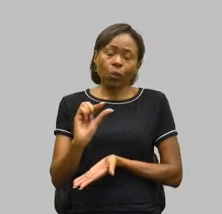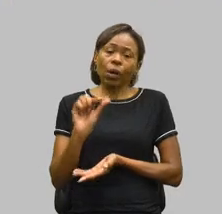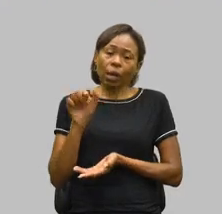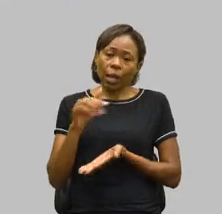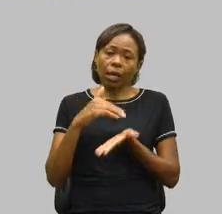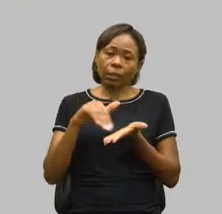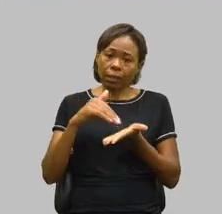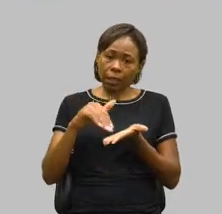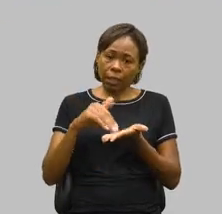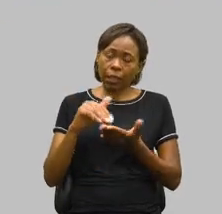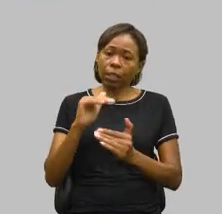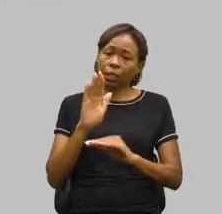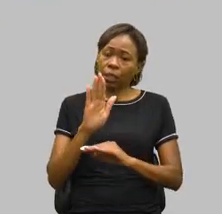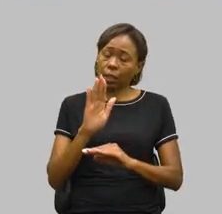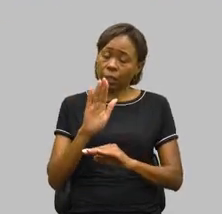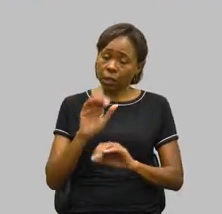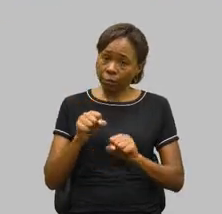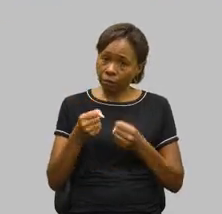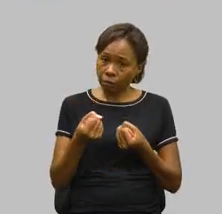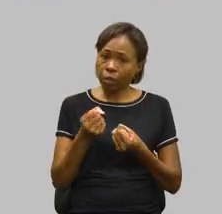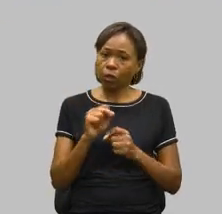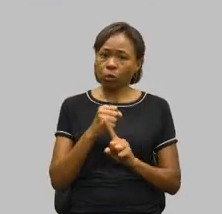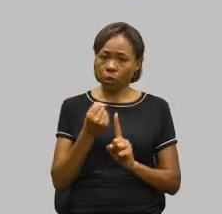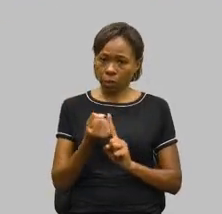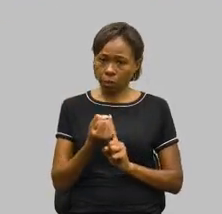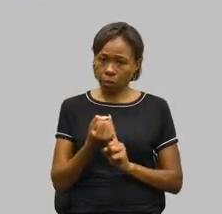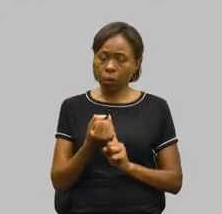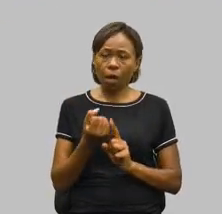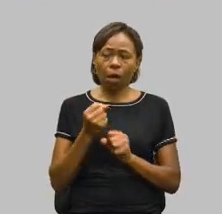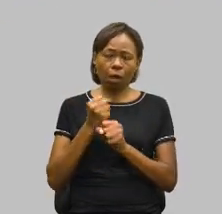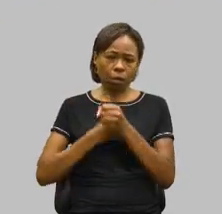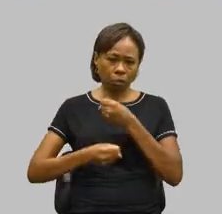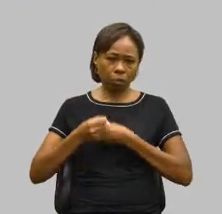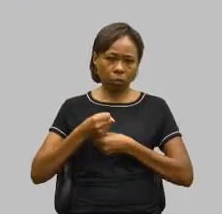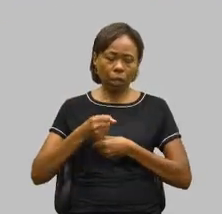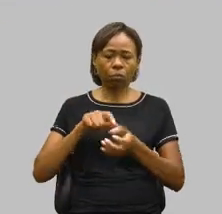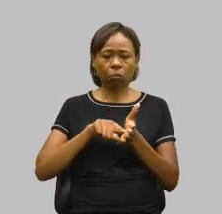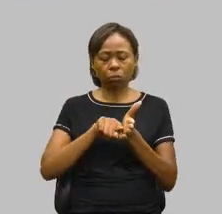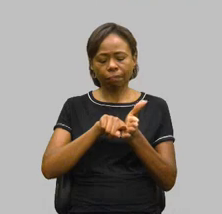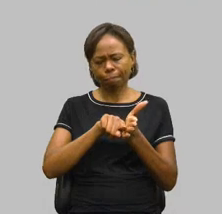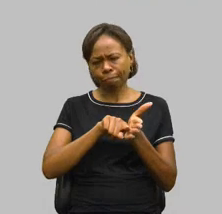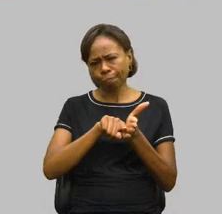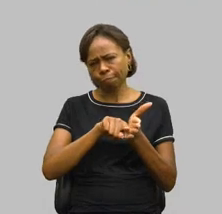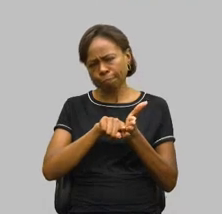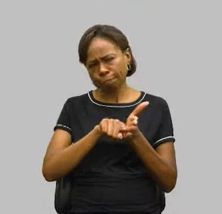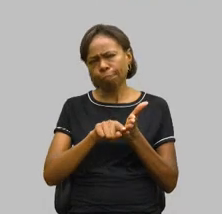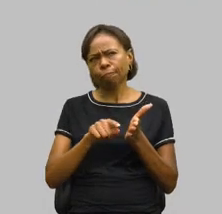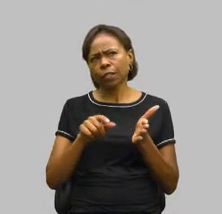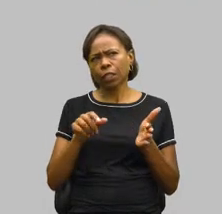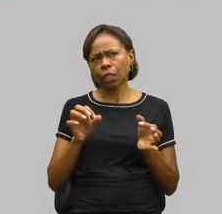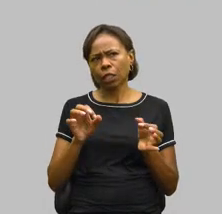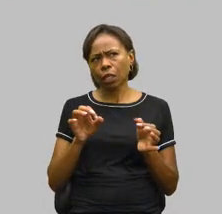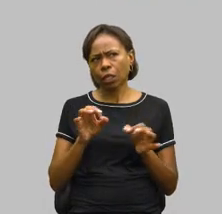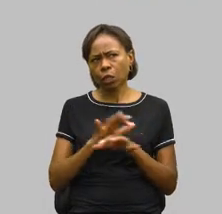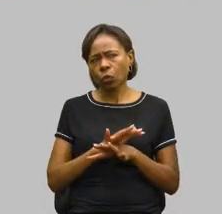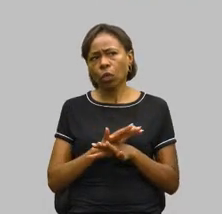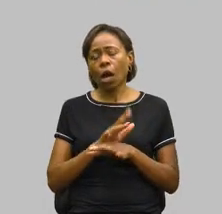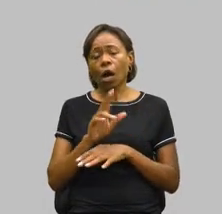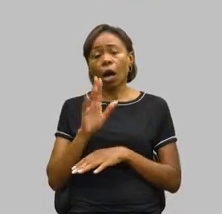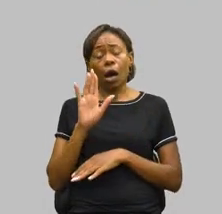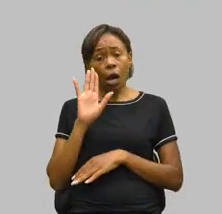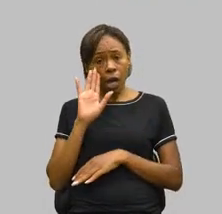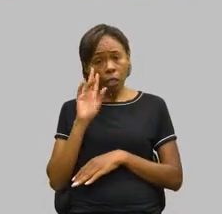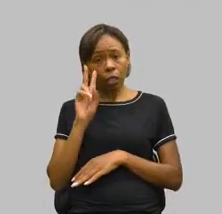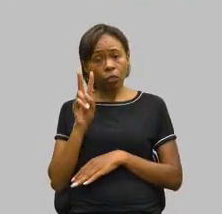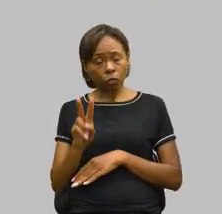cedes no ano passado nós eh fizemos uma pesquisa e aí o portal